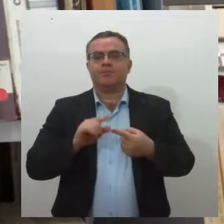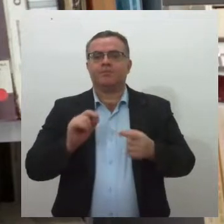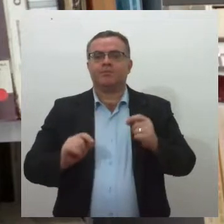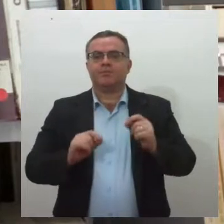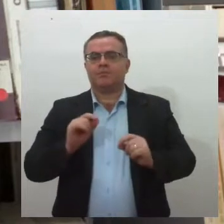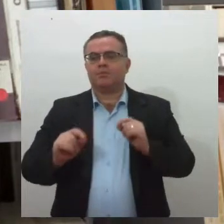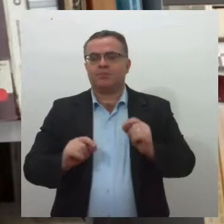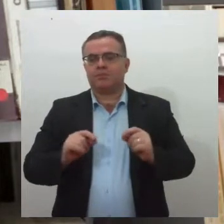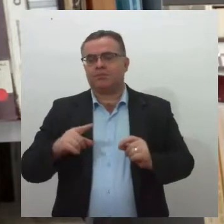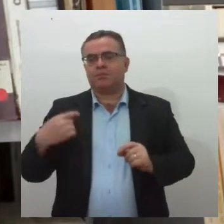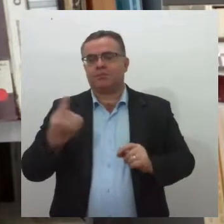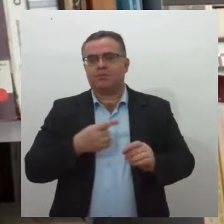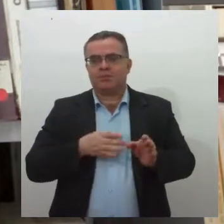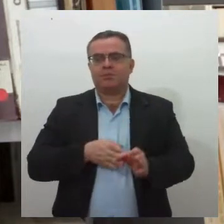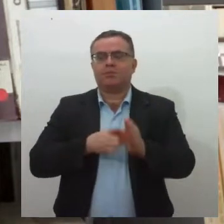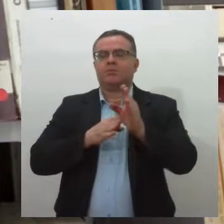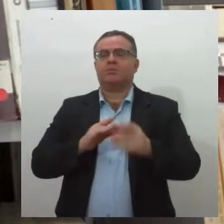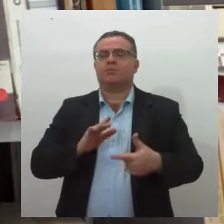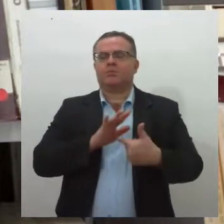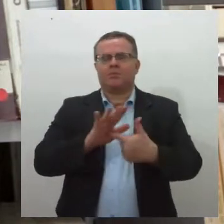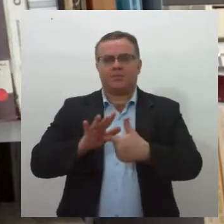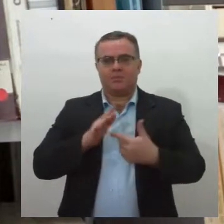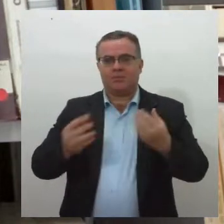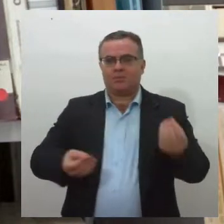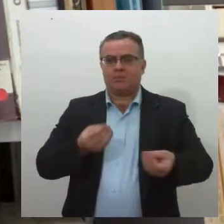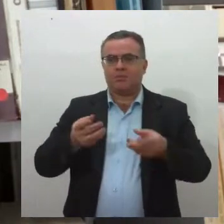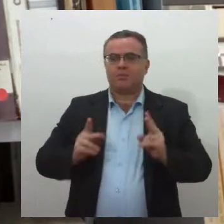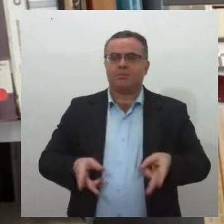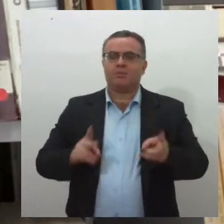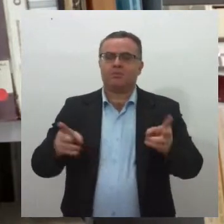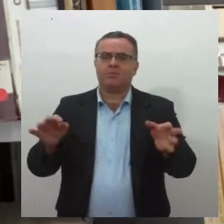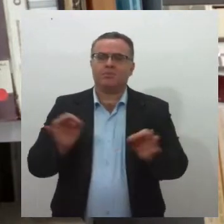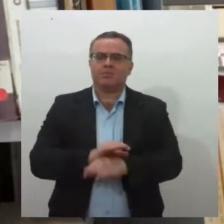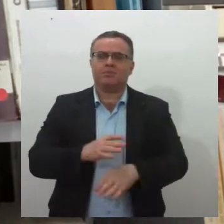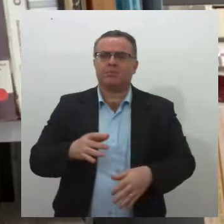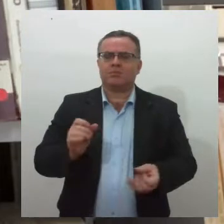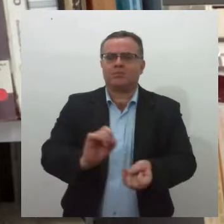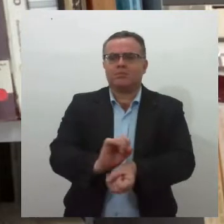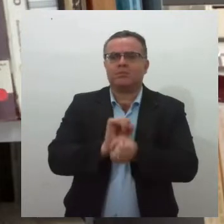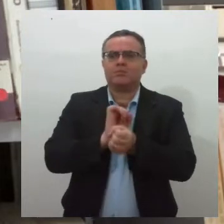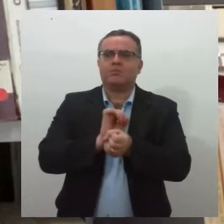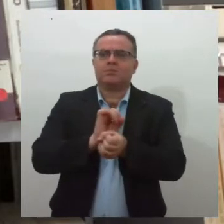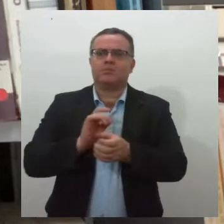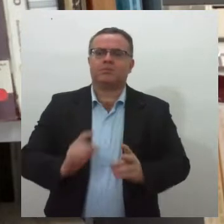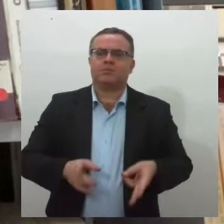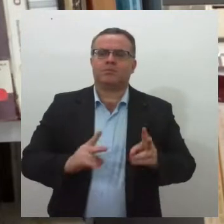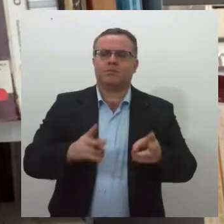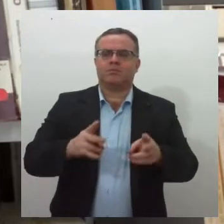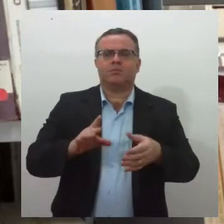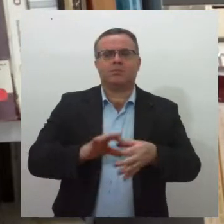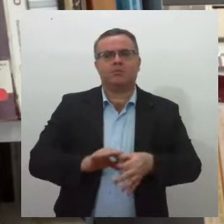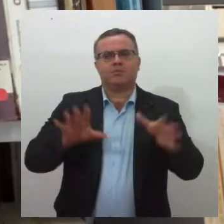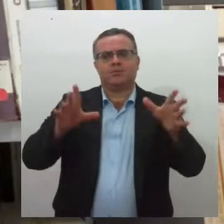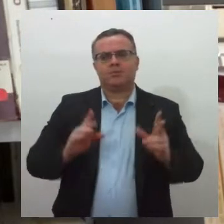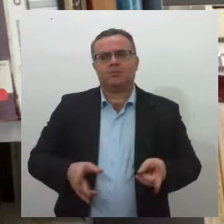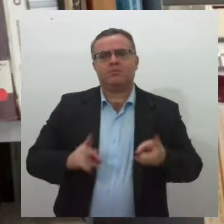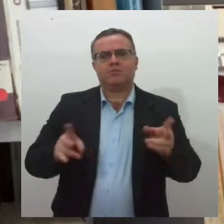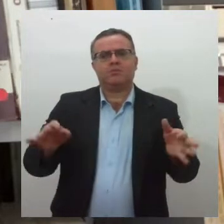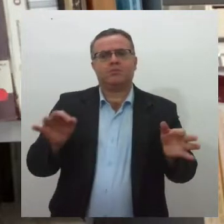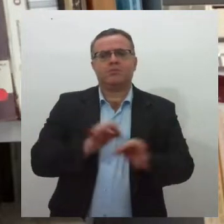um contingente expressivo de ex-escravos, né, que com a libertação dos escravos em